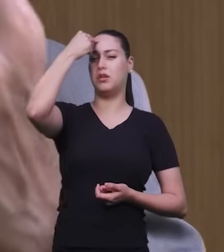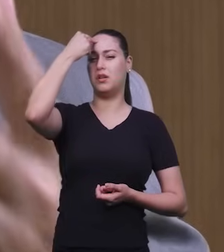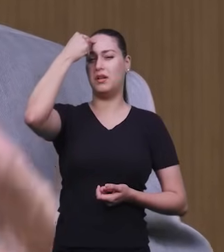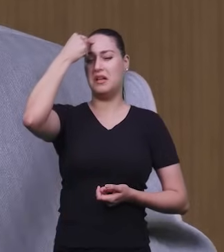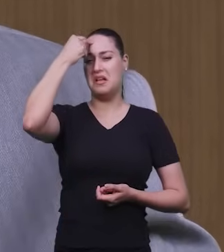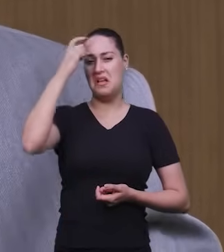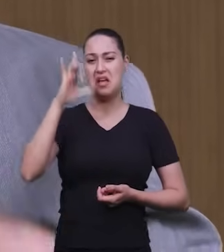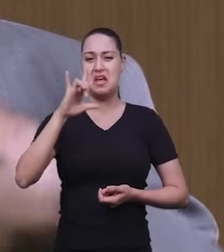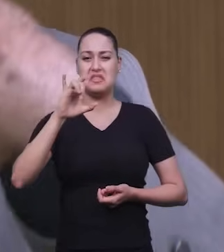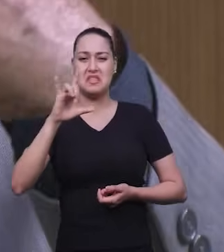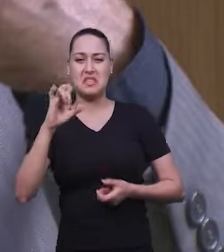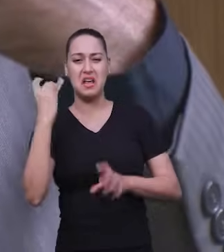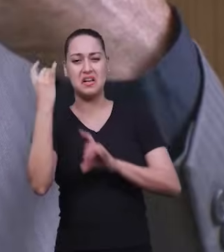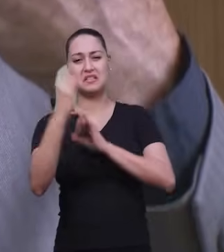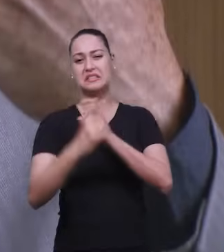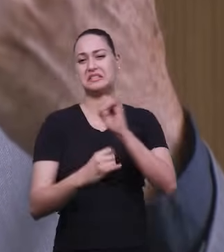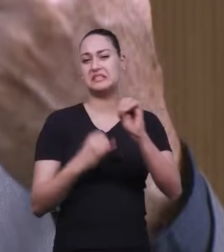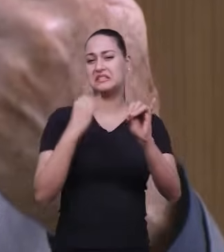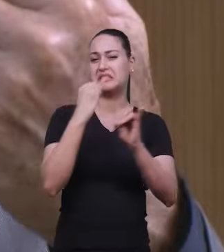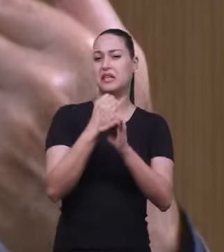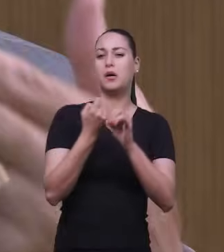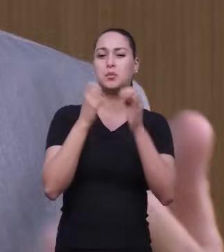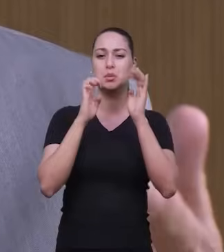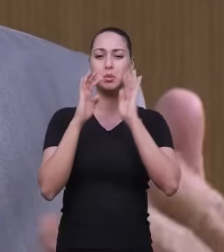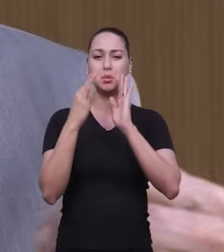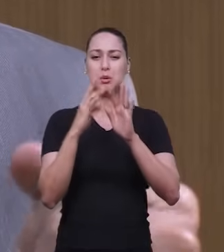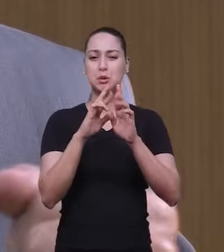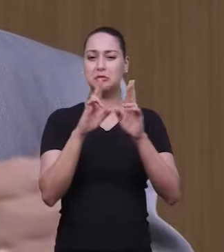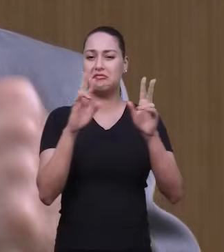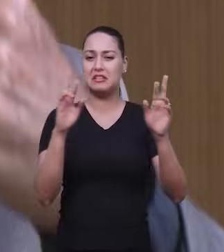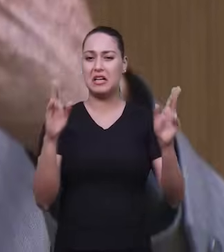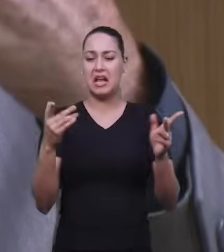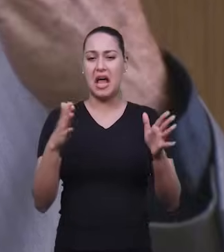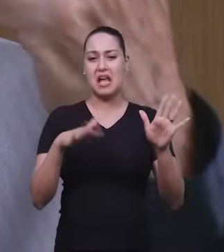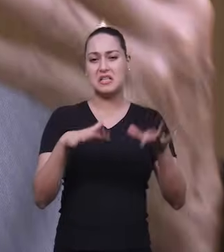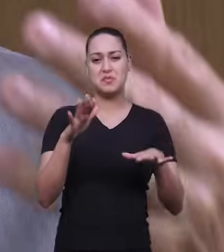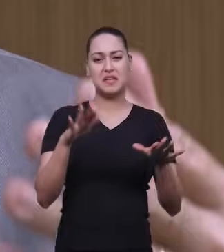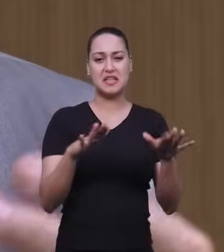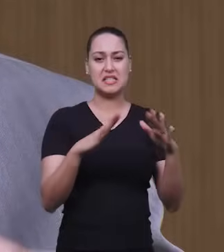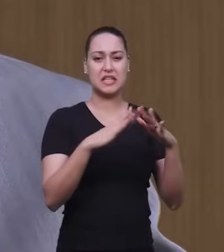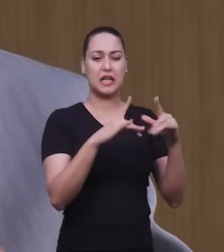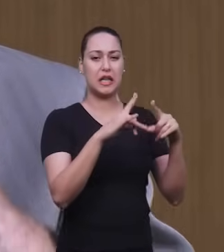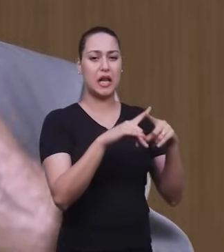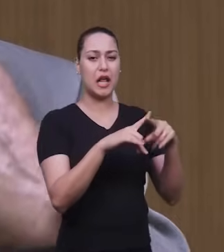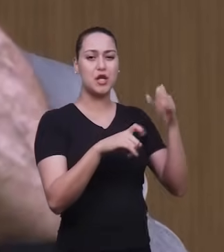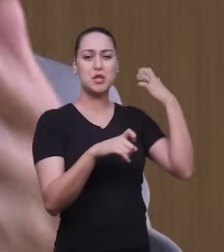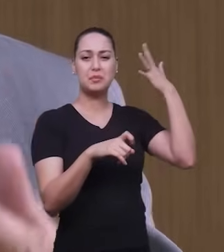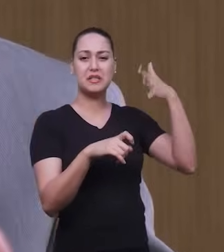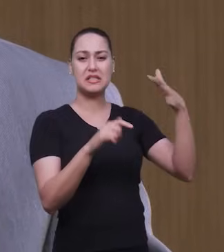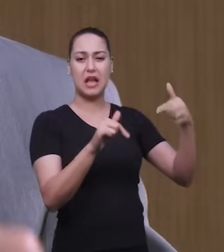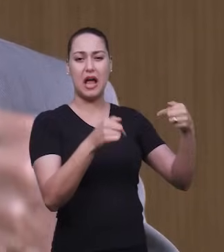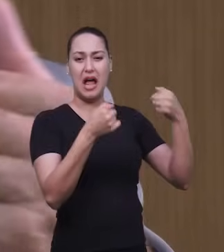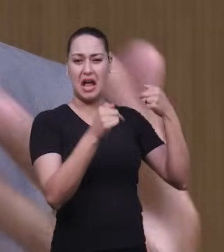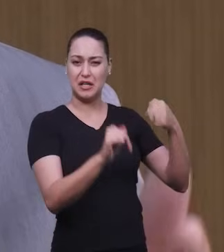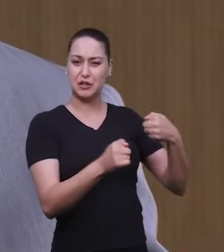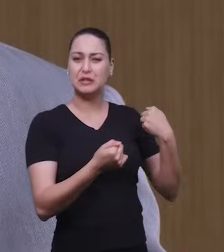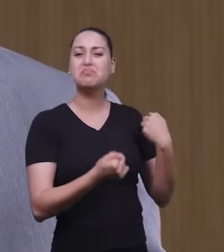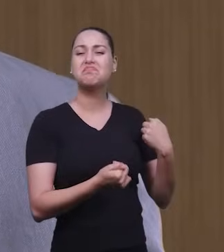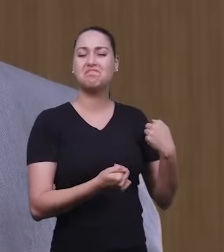rede social, às vezes até algum tipo de igreja, algum tipo de mensagem